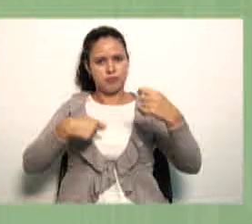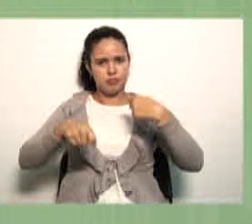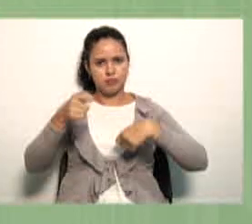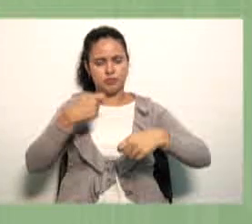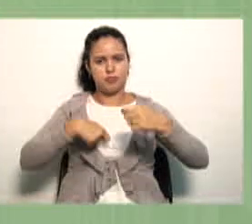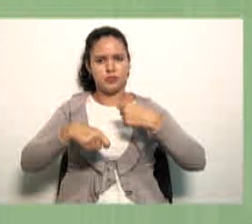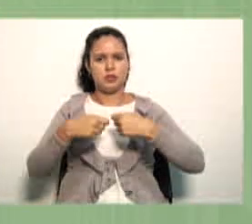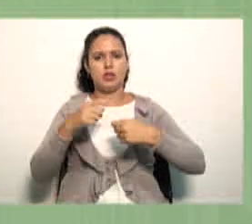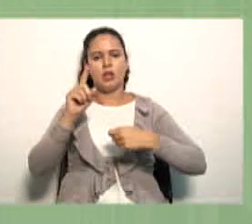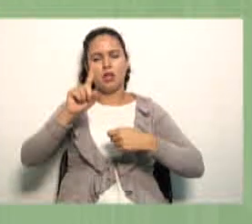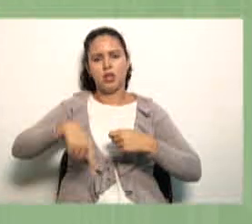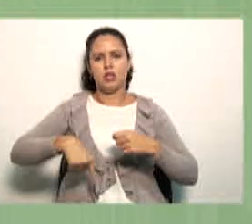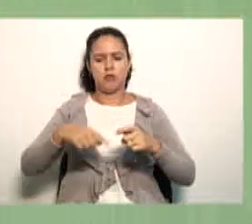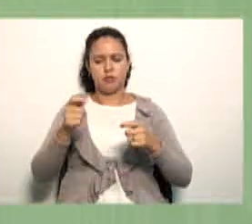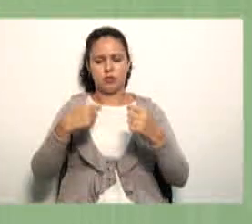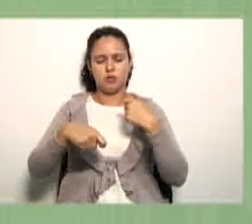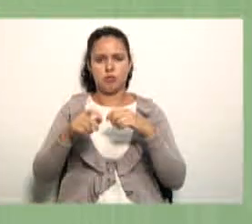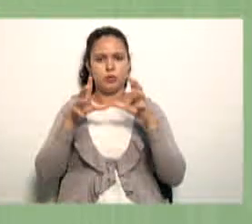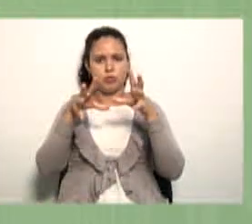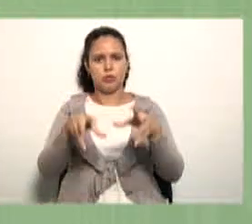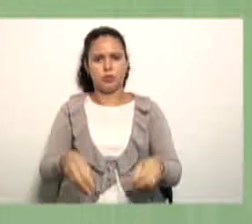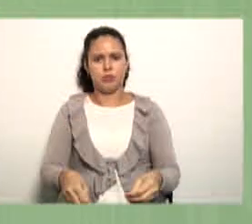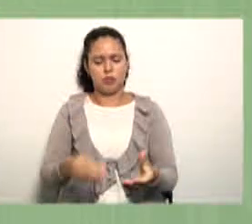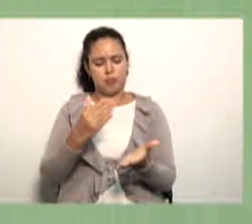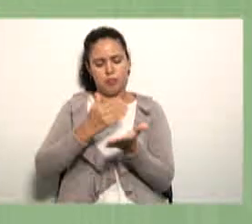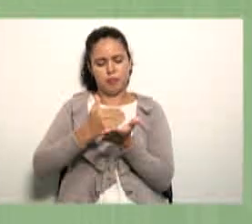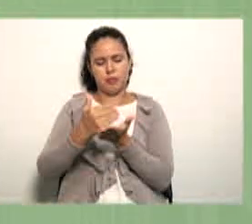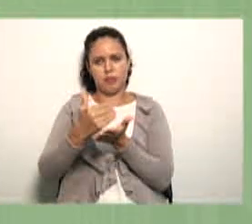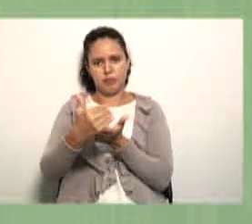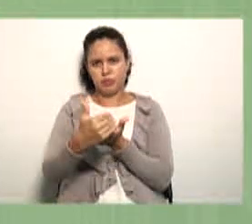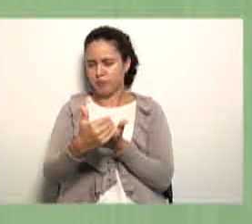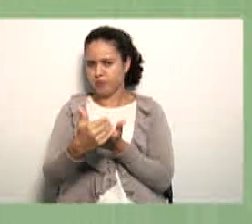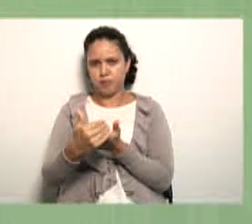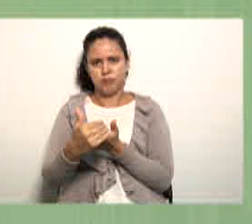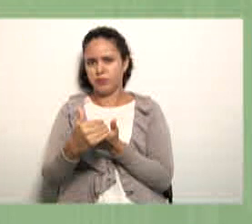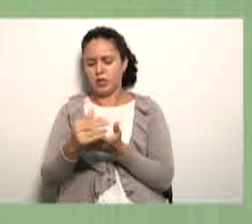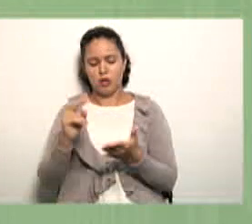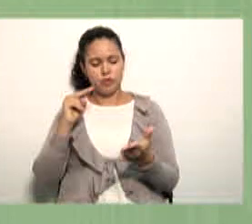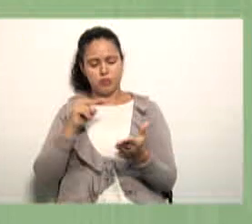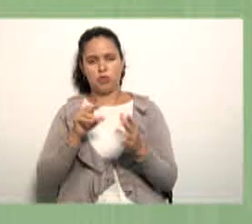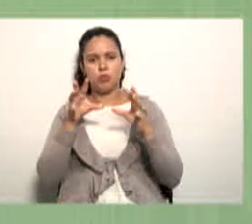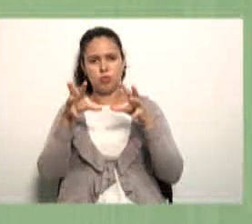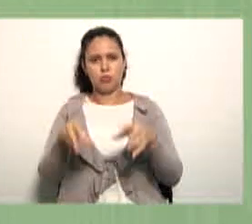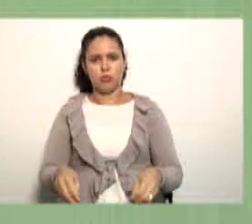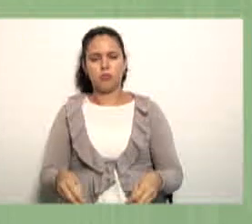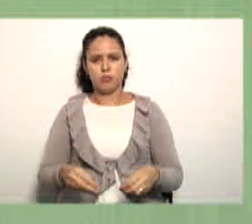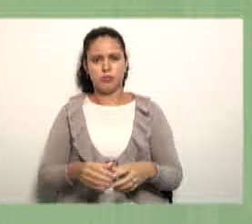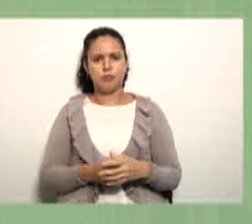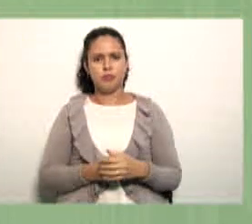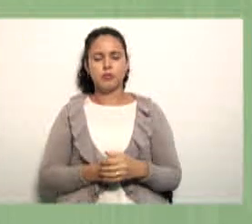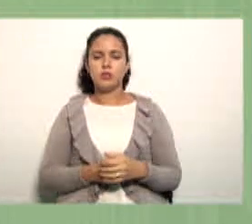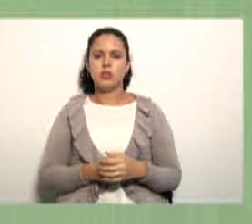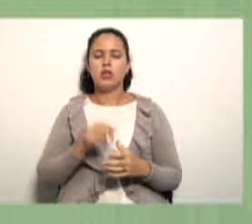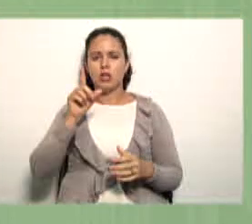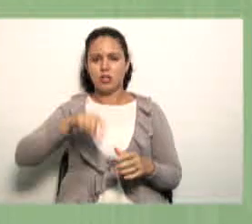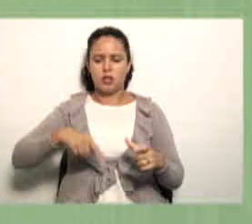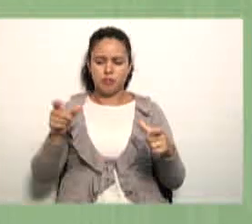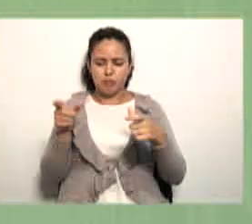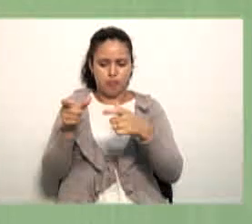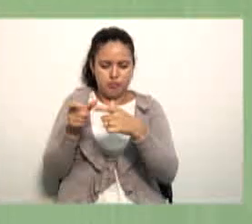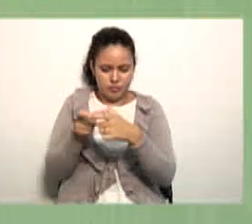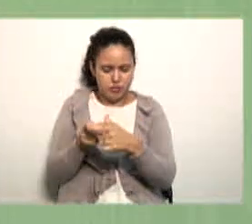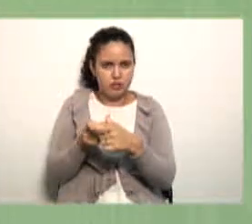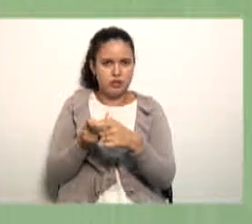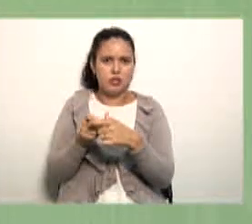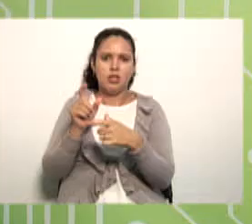um todo, e não suas partes individualmente consideradas. Diferente da micro, que vai estudar formação